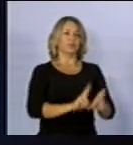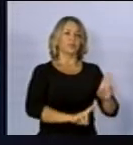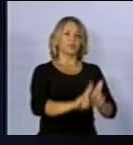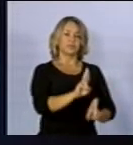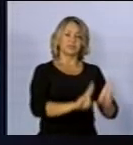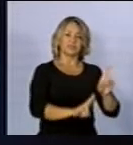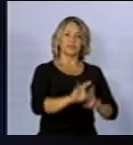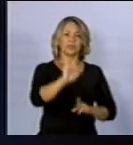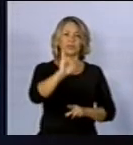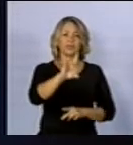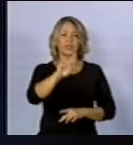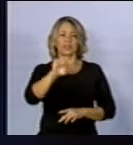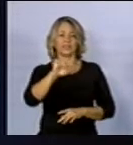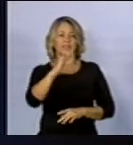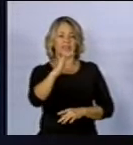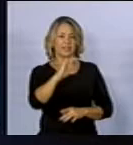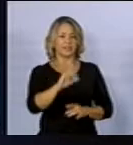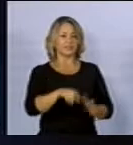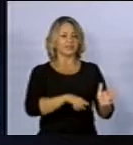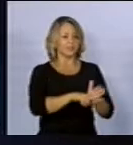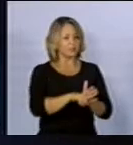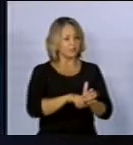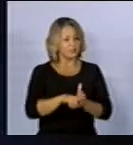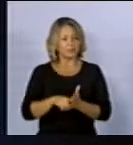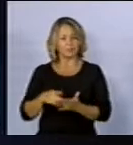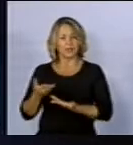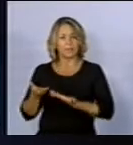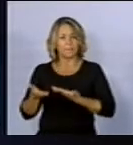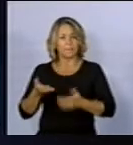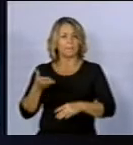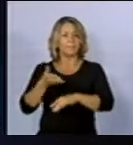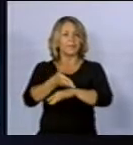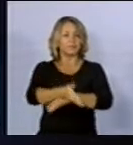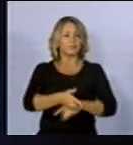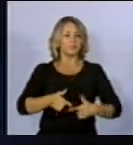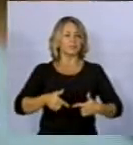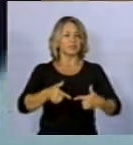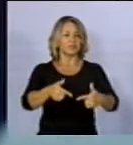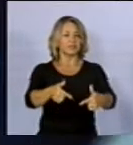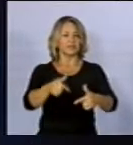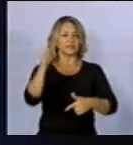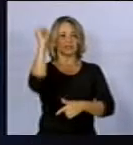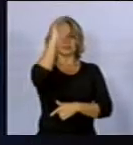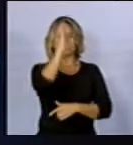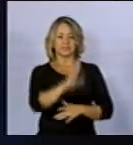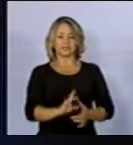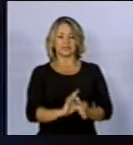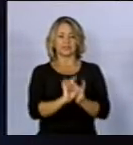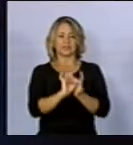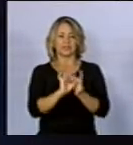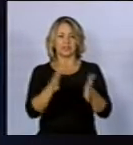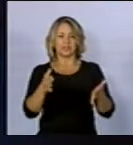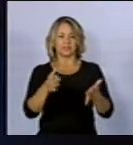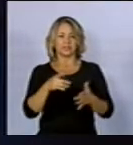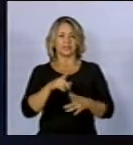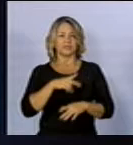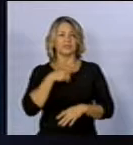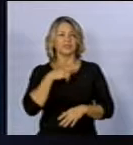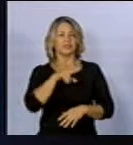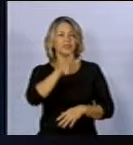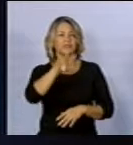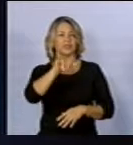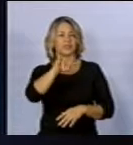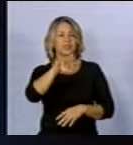da luta Brasil livre de transgênicos da vitória sobre a informação em